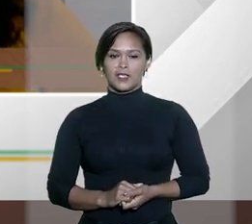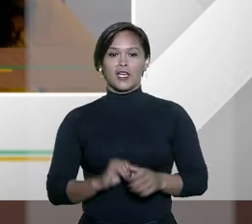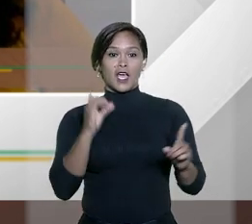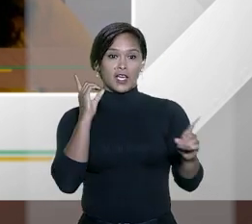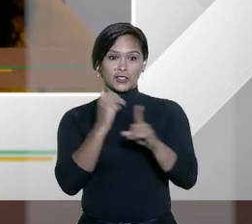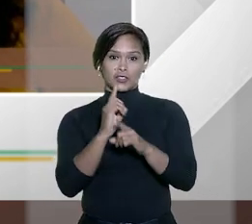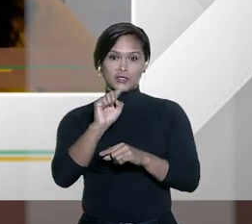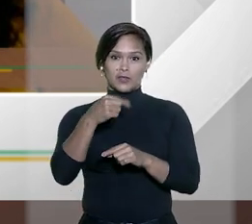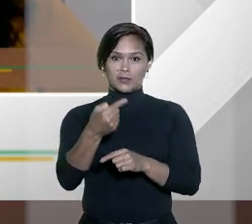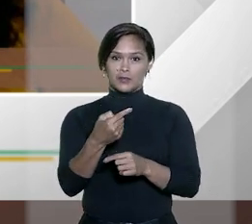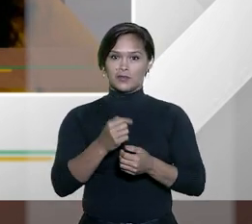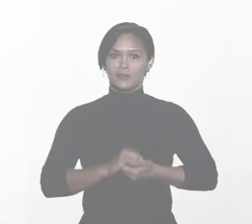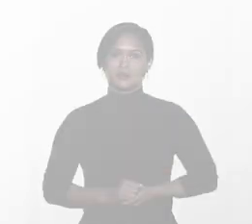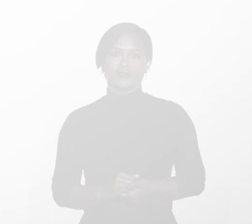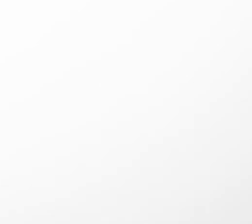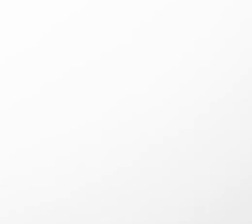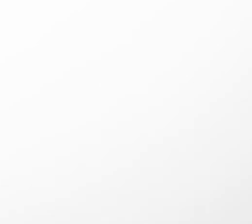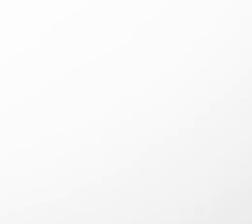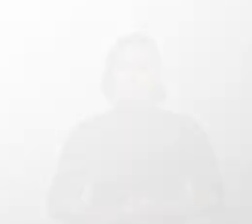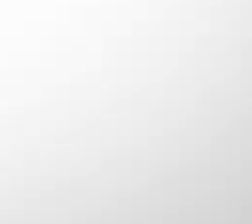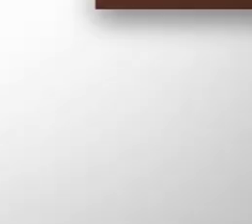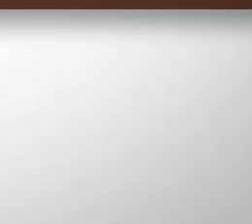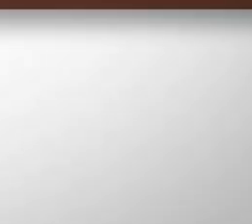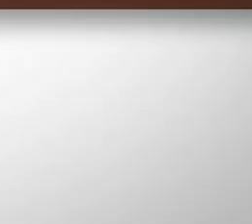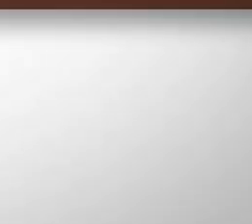A gente se encontra. Yeah.